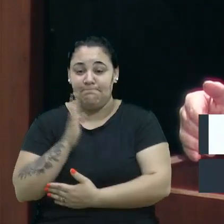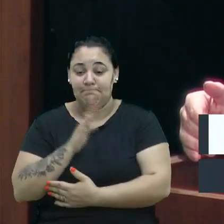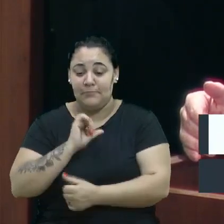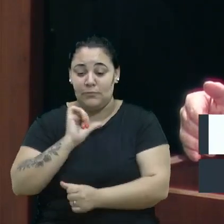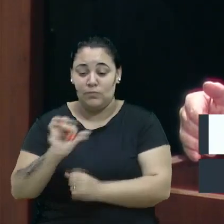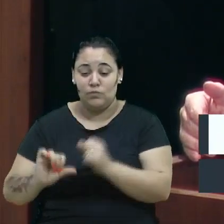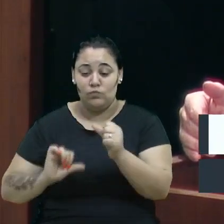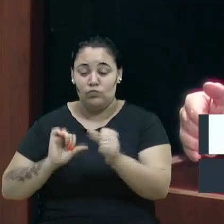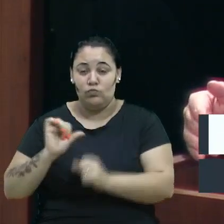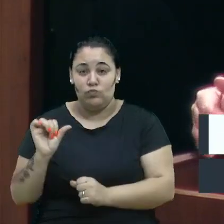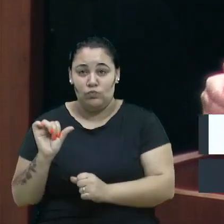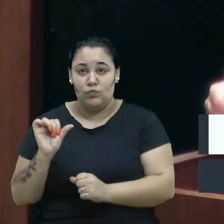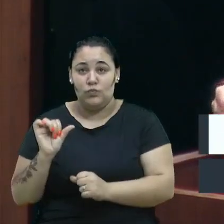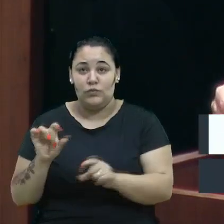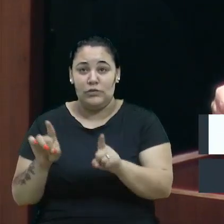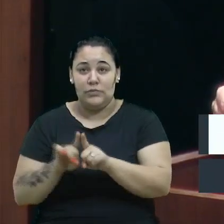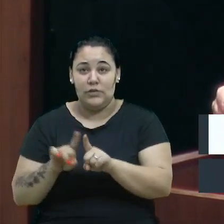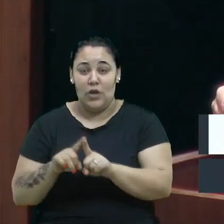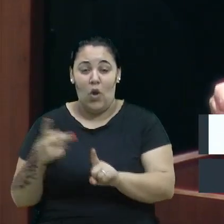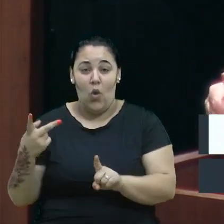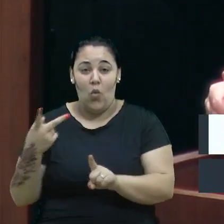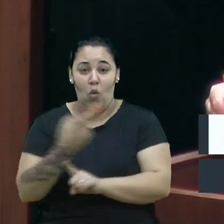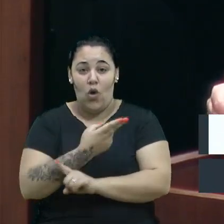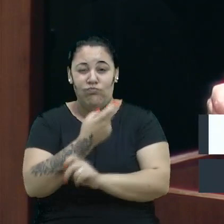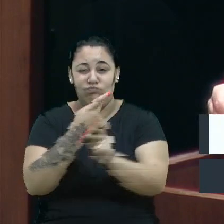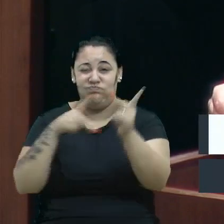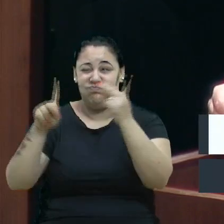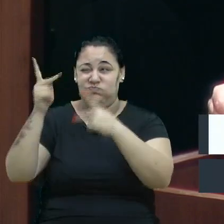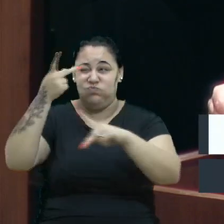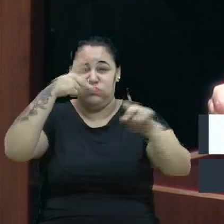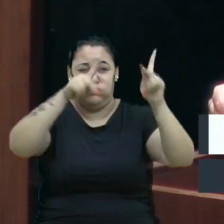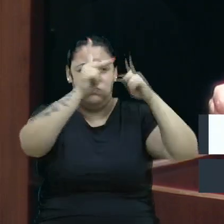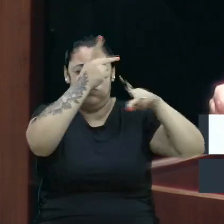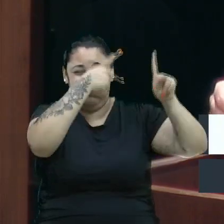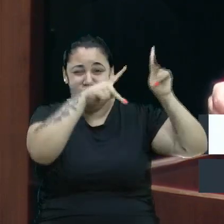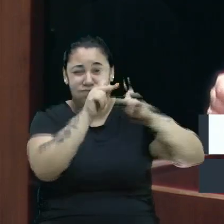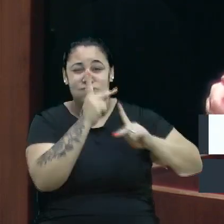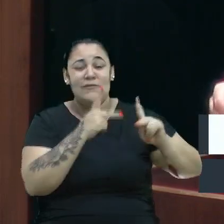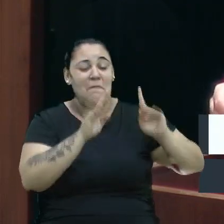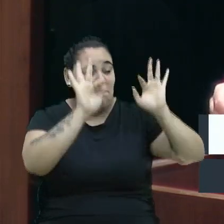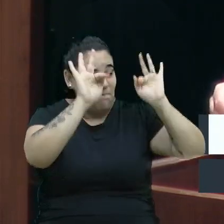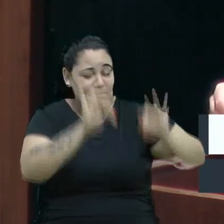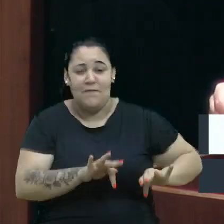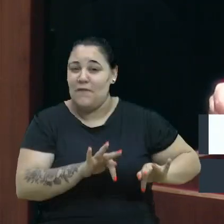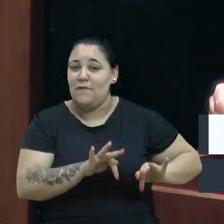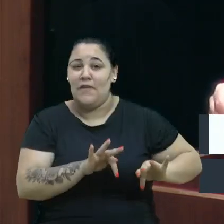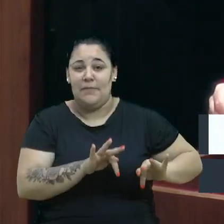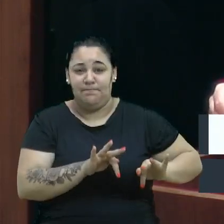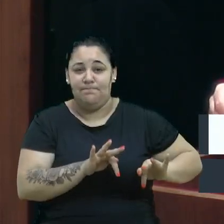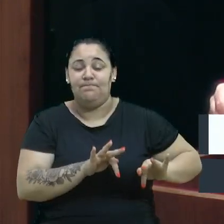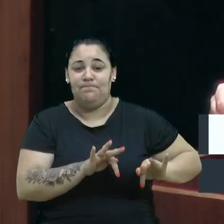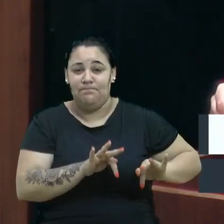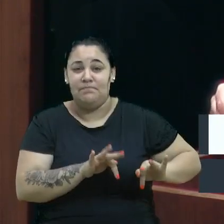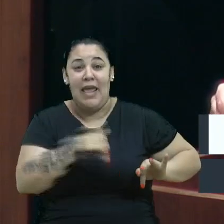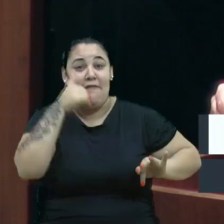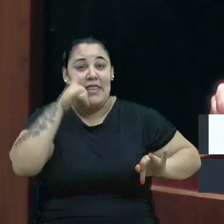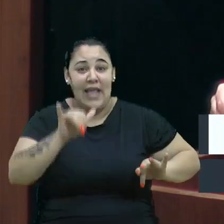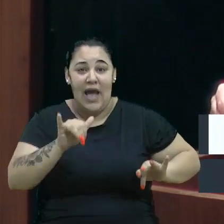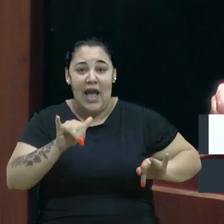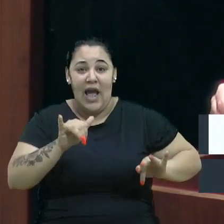energética, corte de emissões de carbono antes de 2030, para limitar o aquecimento global, né,